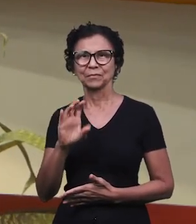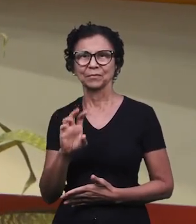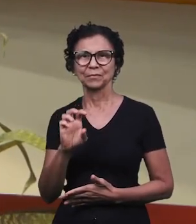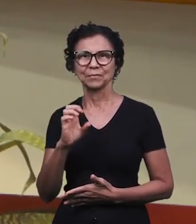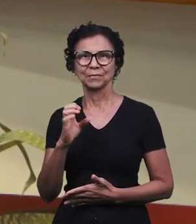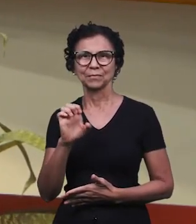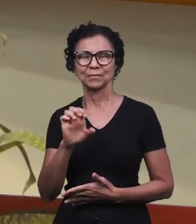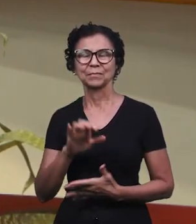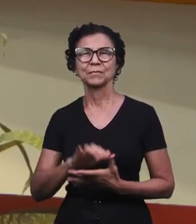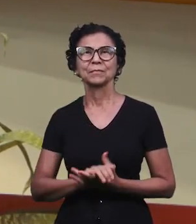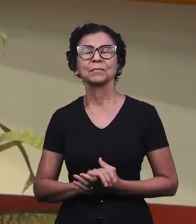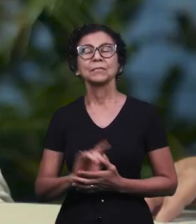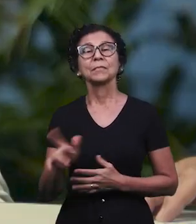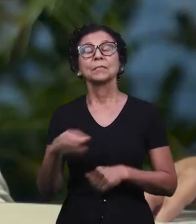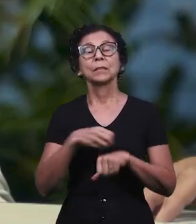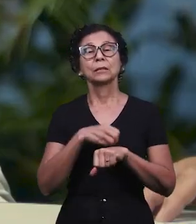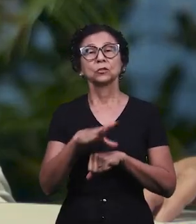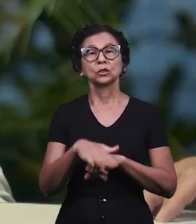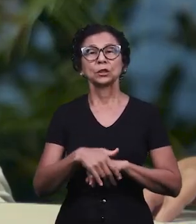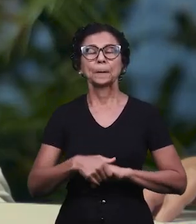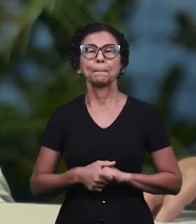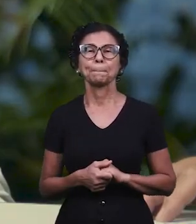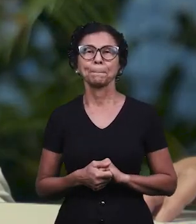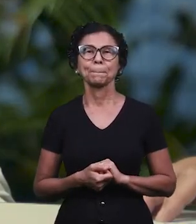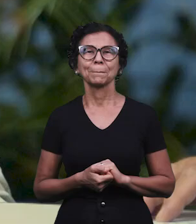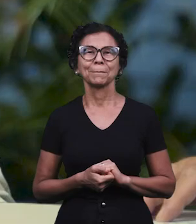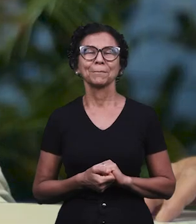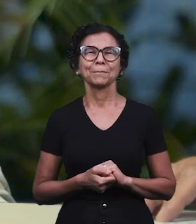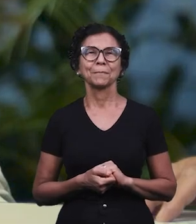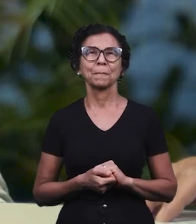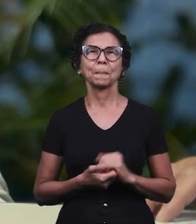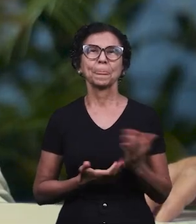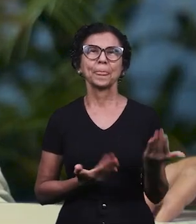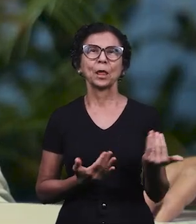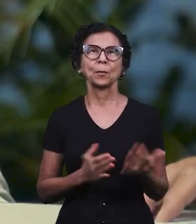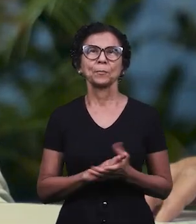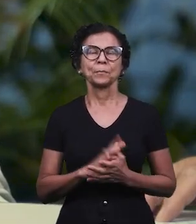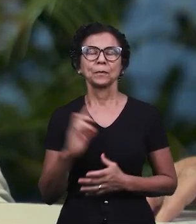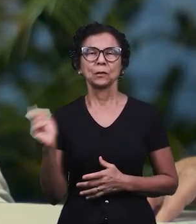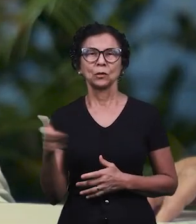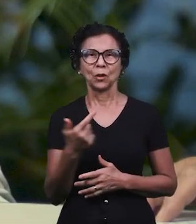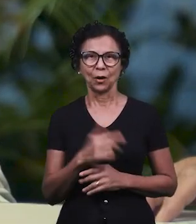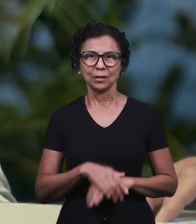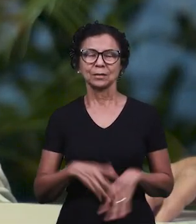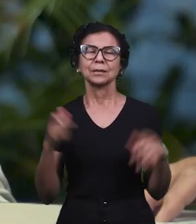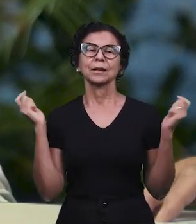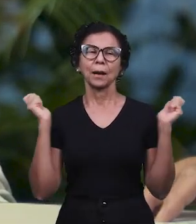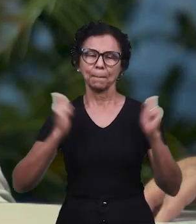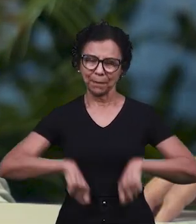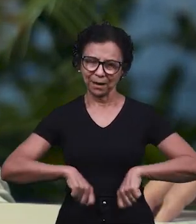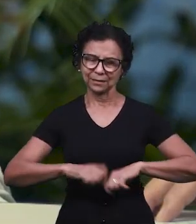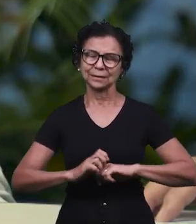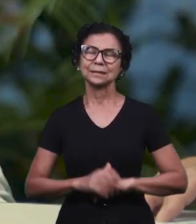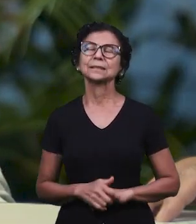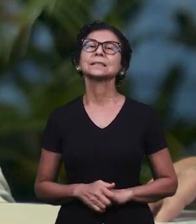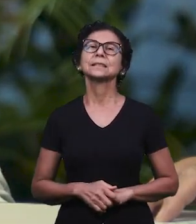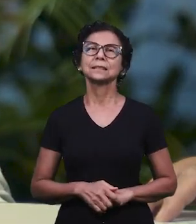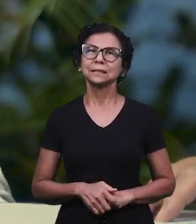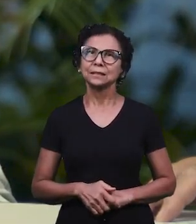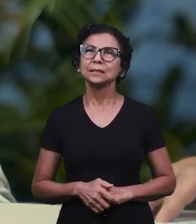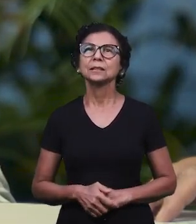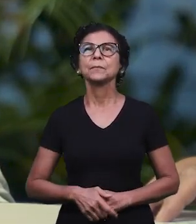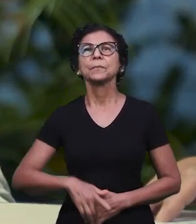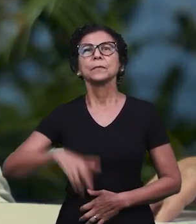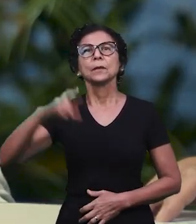última mensagem que eu queria deixar para os jovens é que nós somos capazes. Nós somos capazes. O